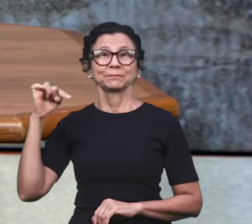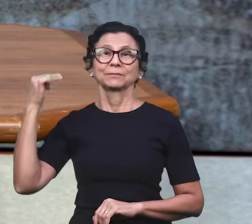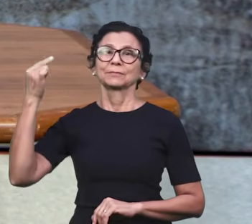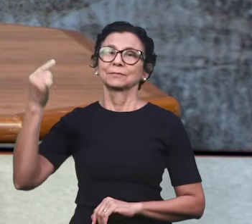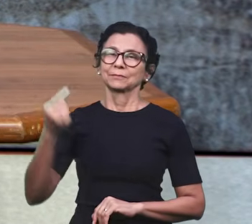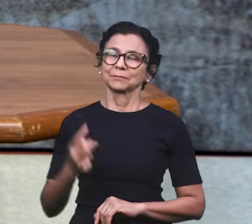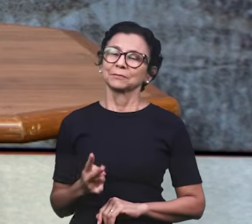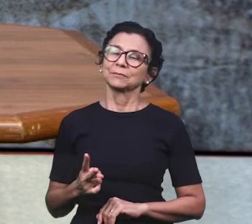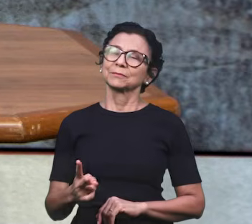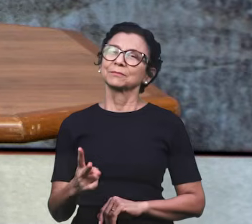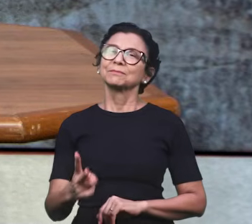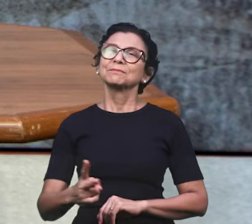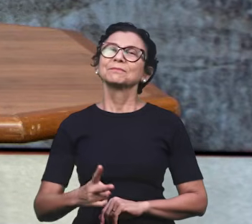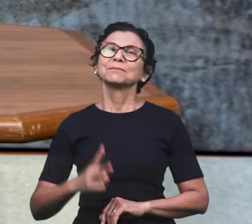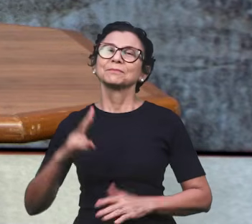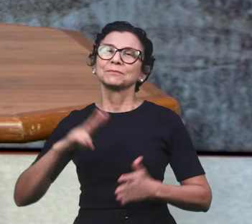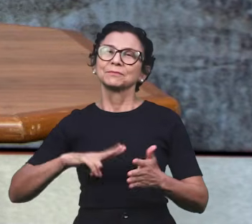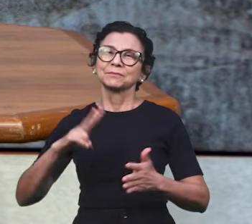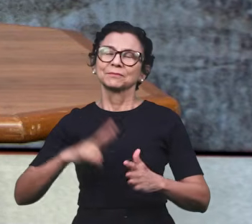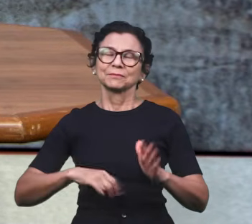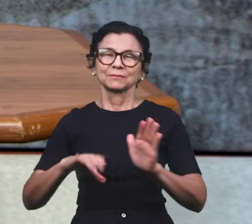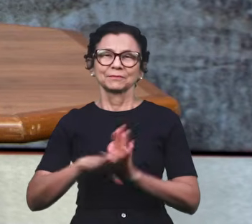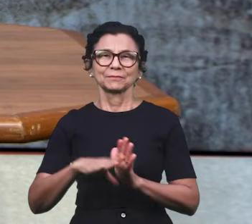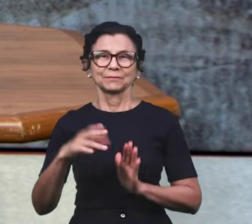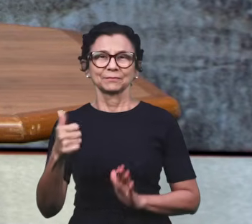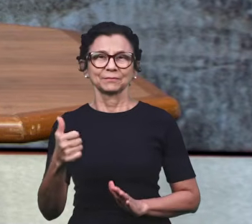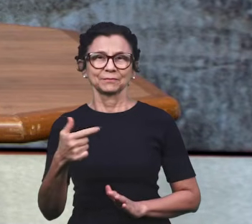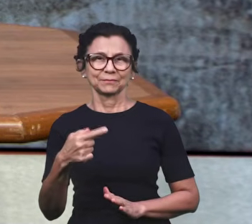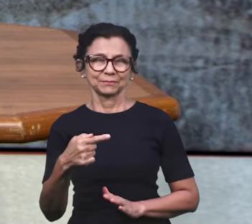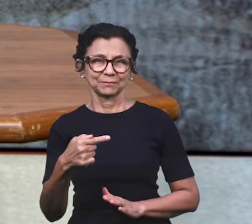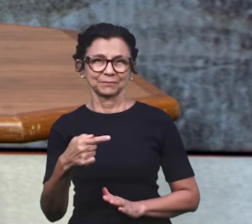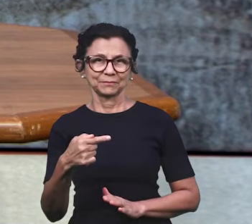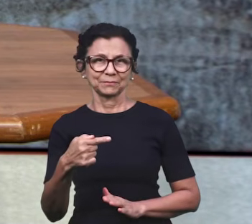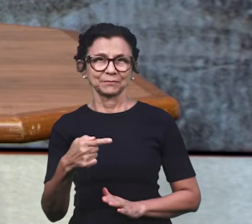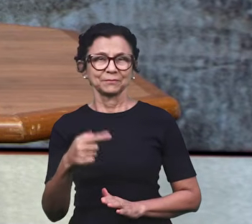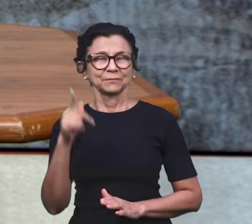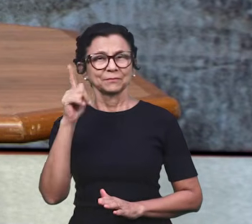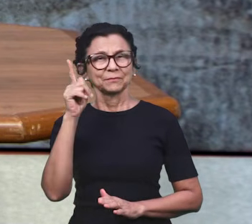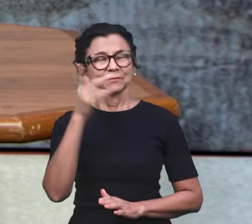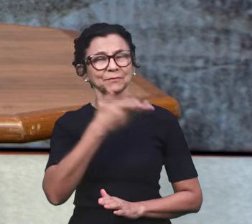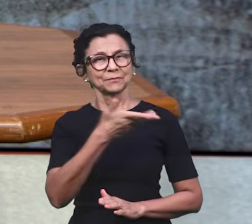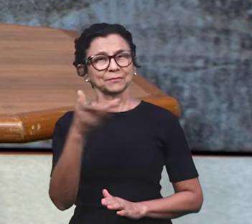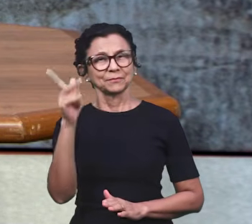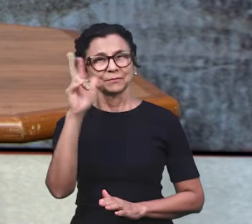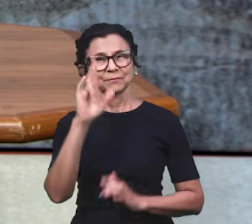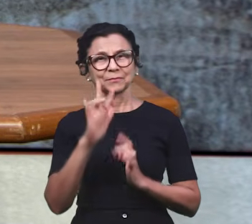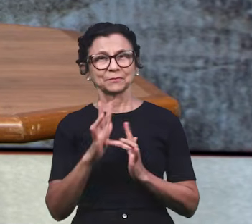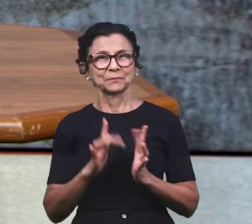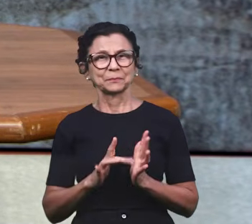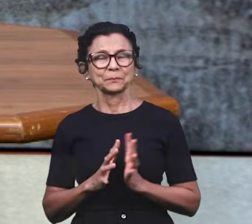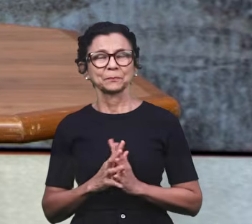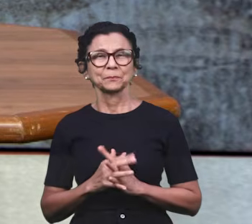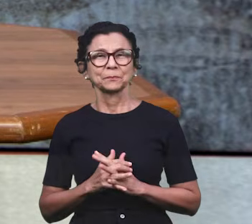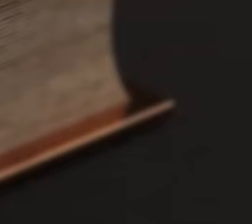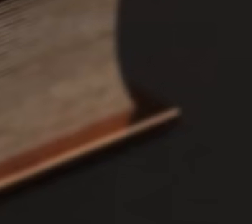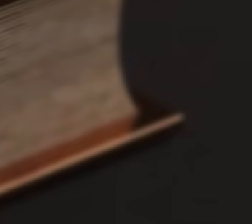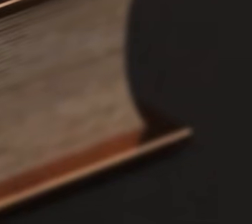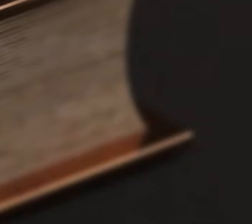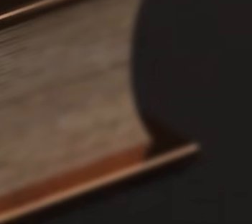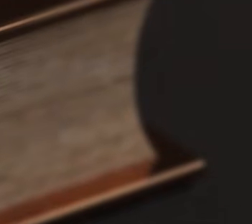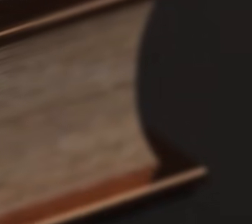nós prosseguimos aqui na leitura do capítulo 17. Desejamos a todos os irmãos a paz do Senhor Jesus.